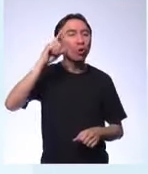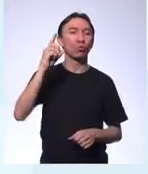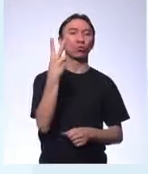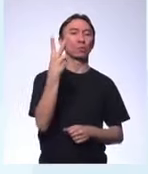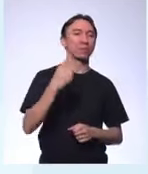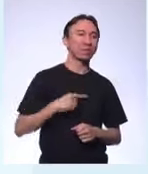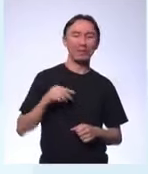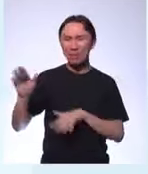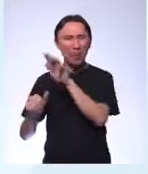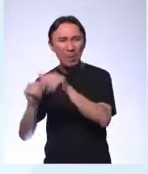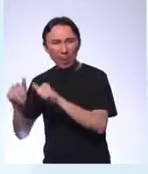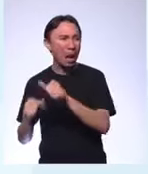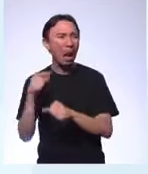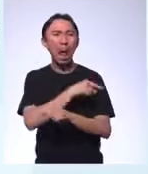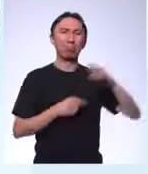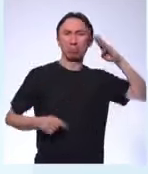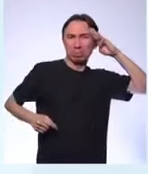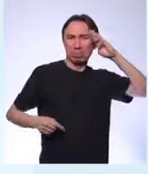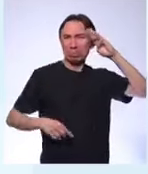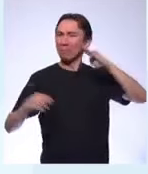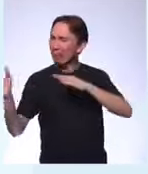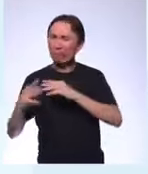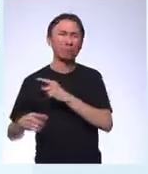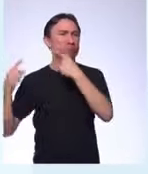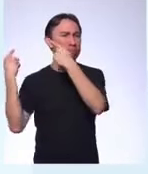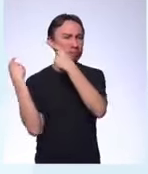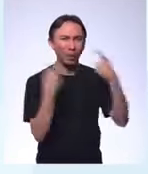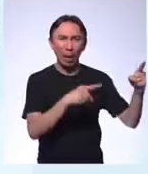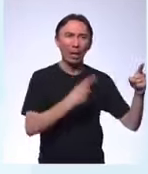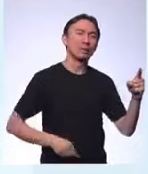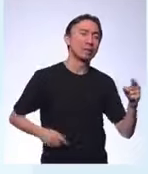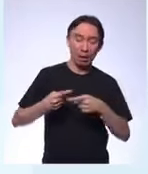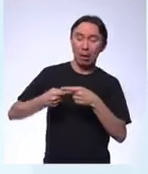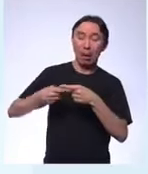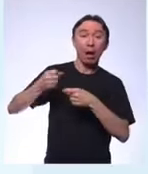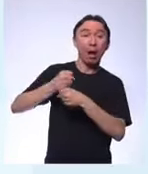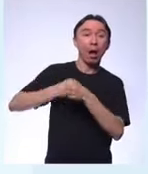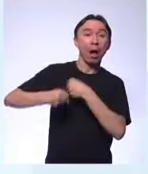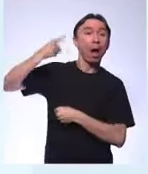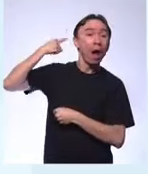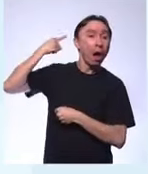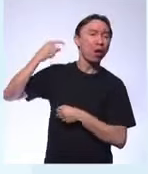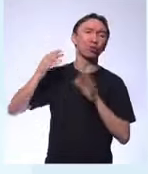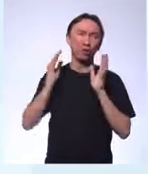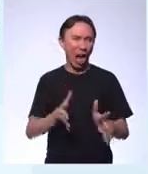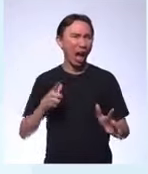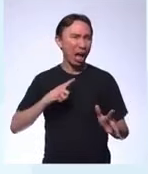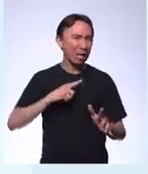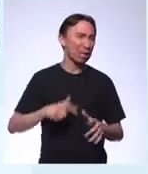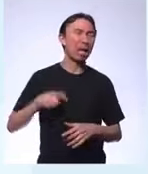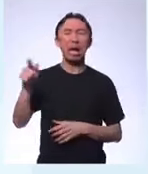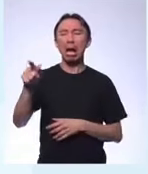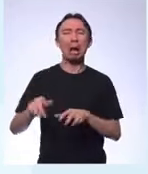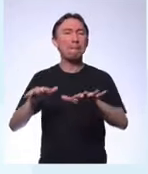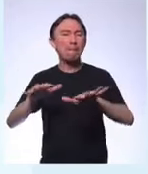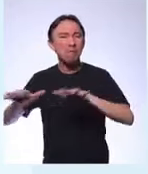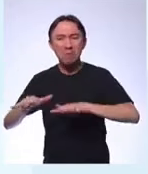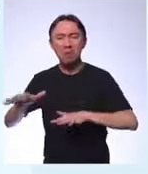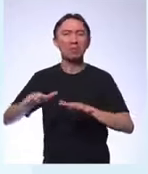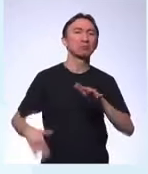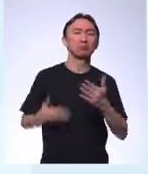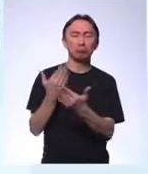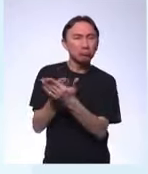ditadura. O clima vinha tenso desde o ano anterior, com forte repressão ao movimento estudantil e a primeira greve operária